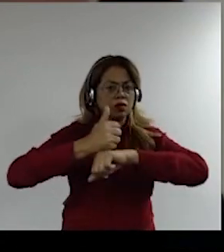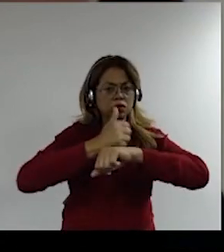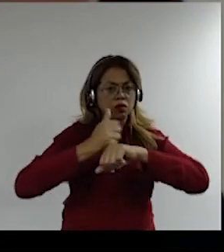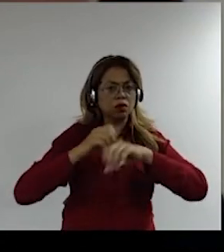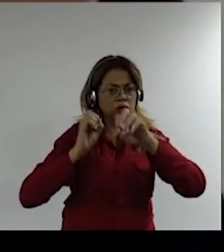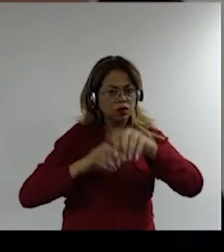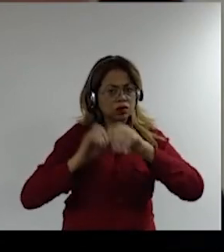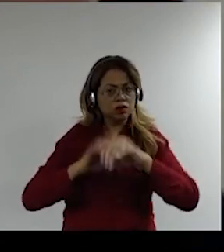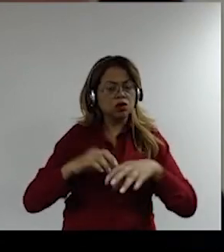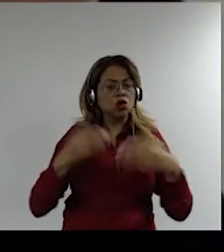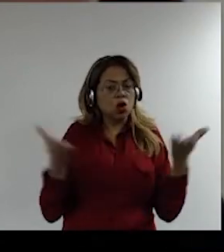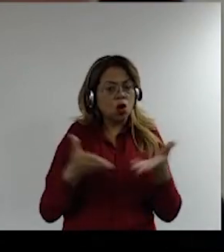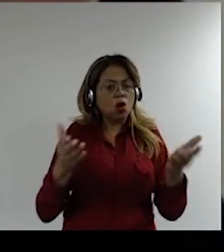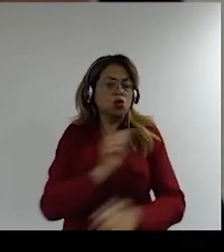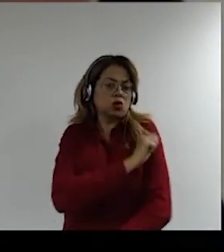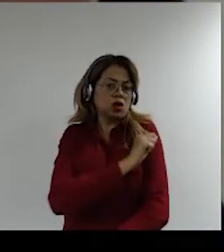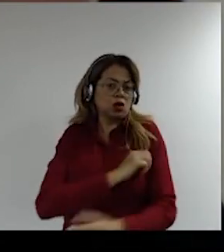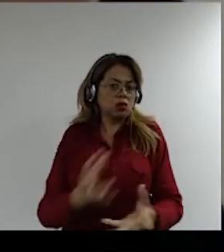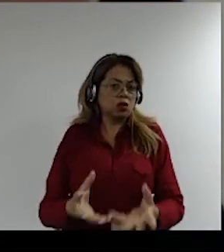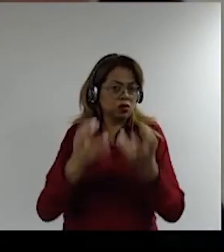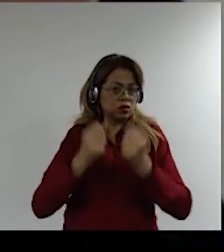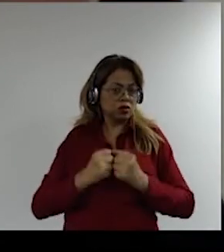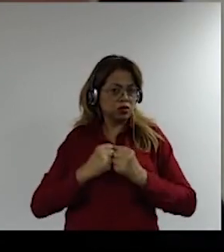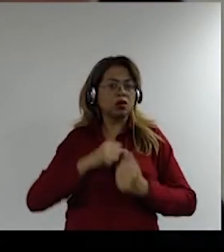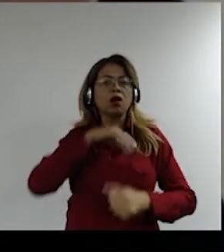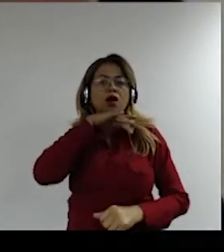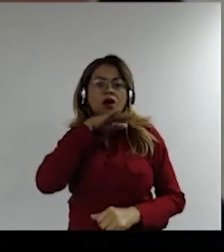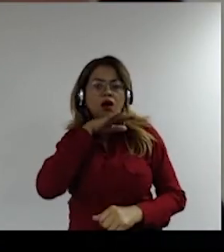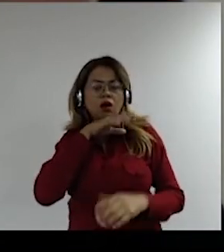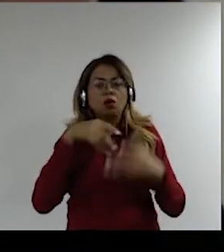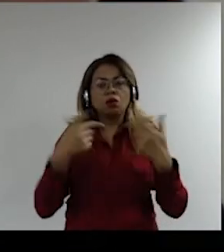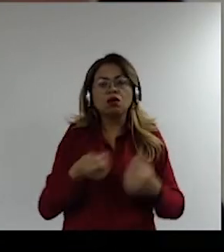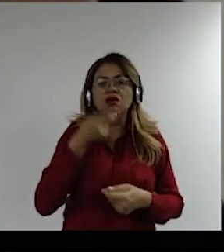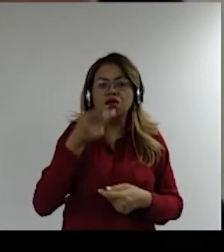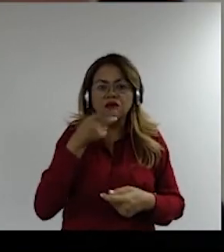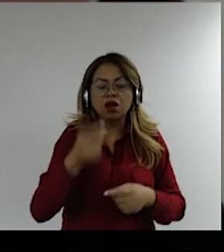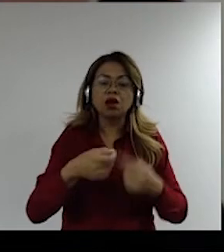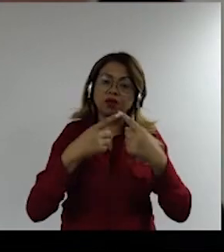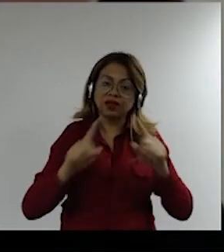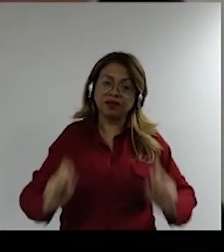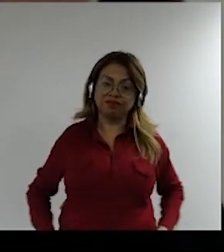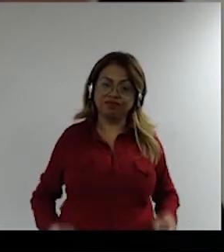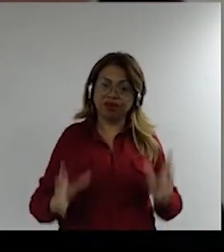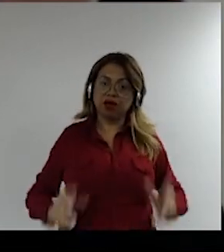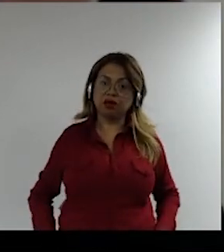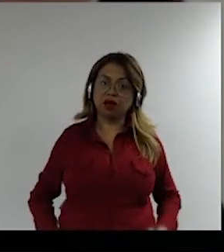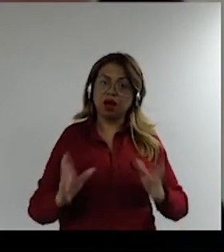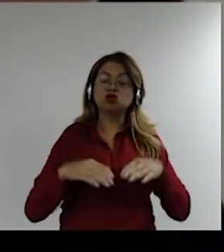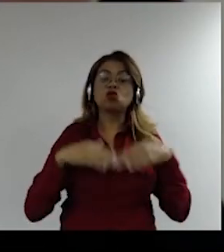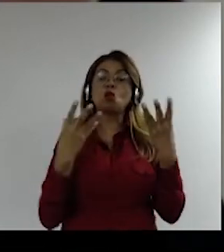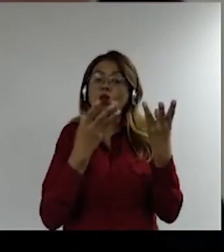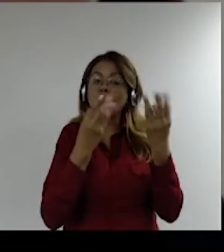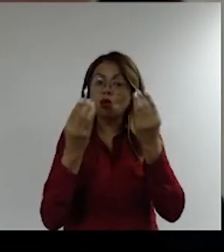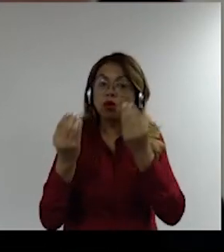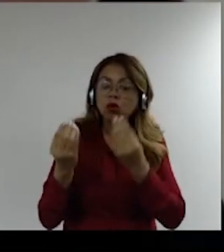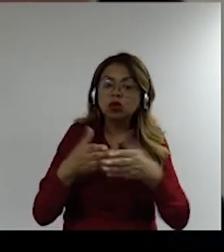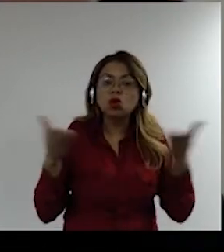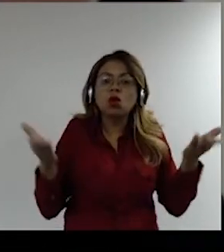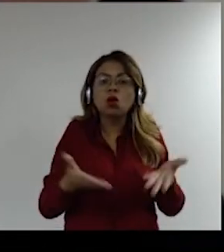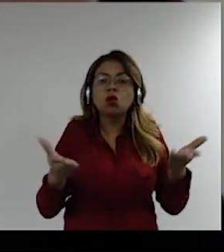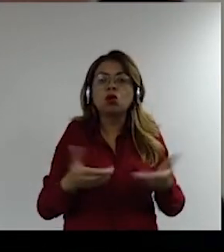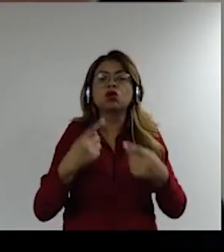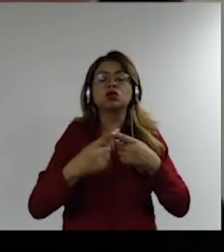esse estudante. É ruim dizer, mas tem se gasto muito e de forma equivocada, e um dos